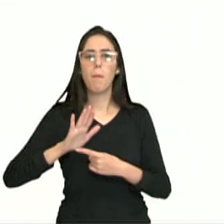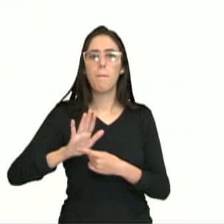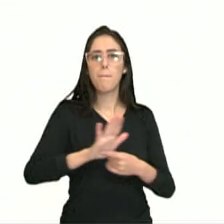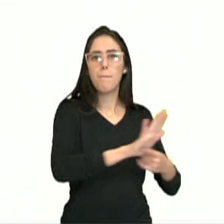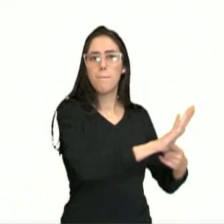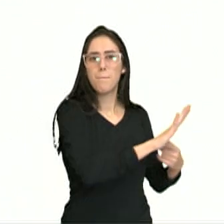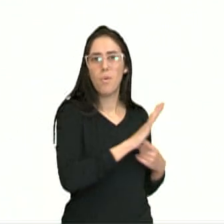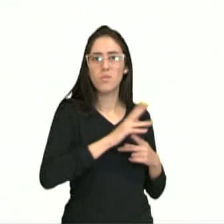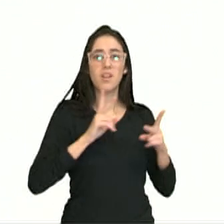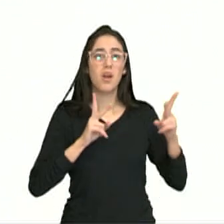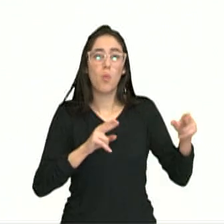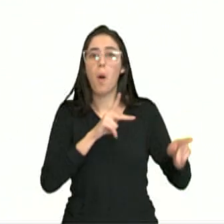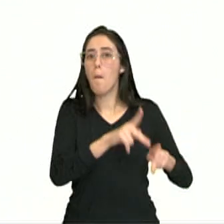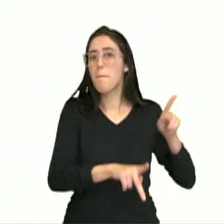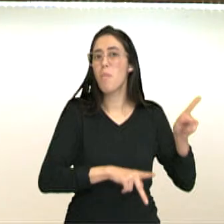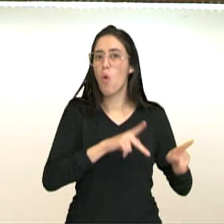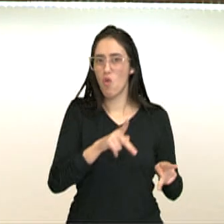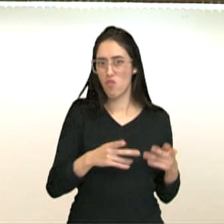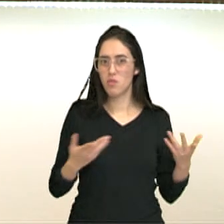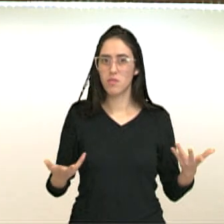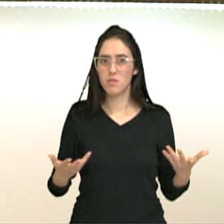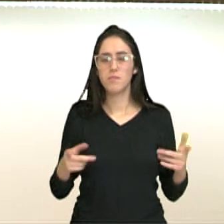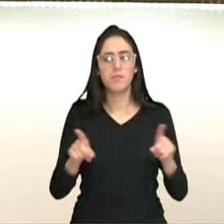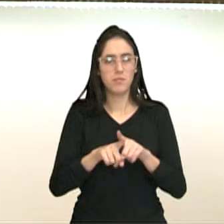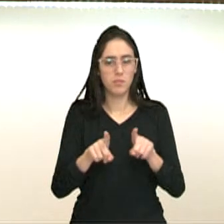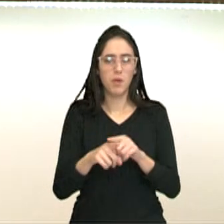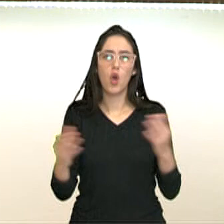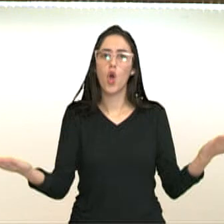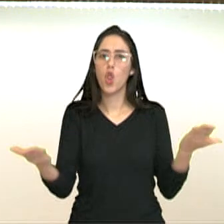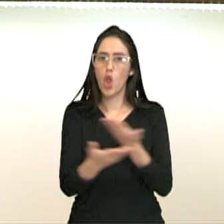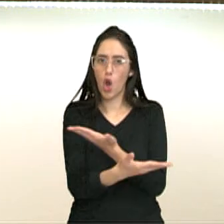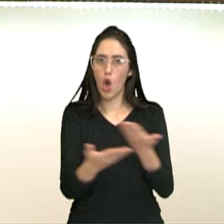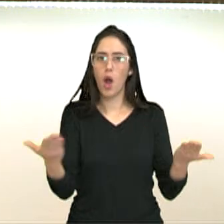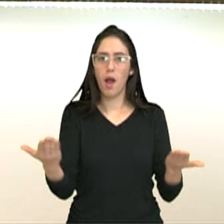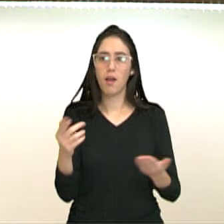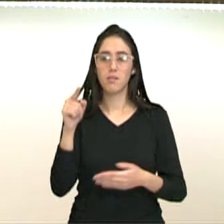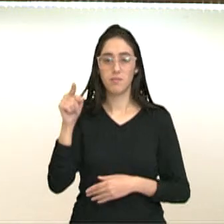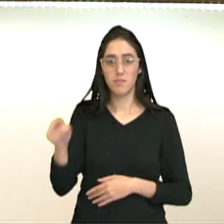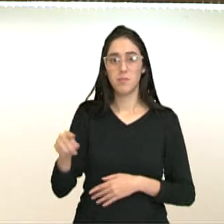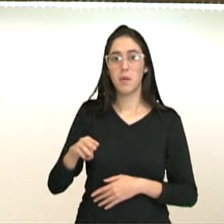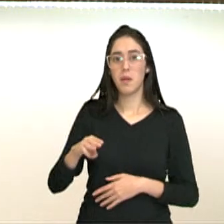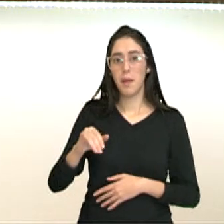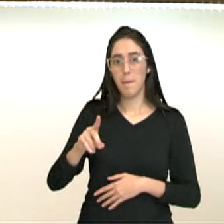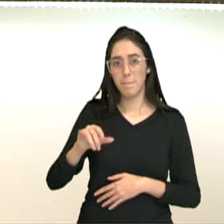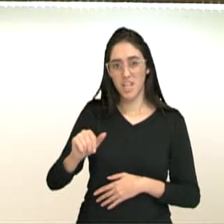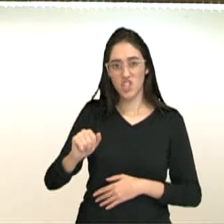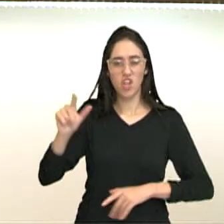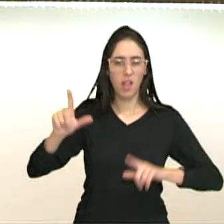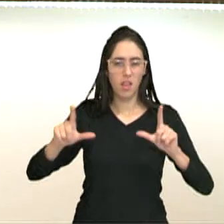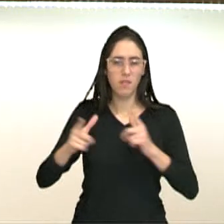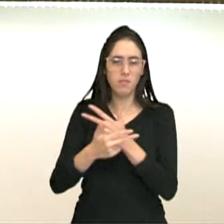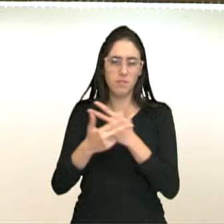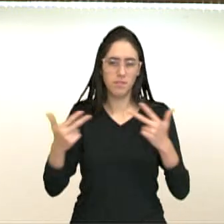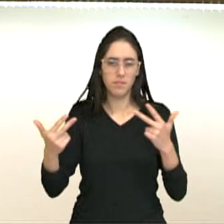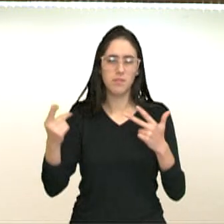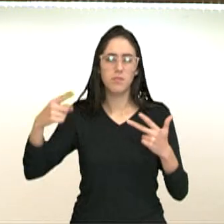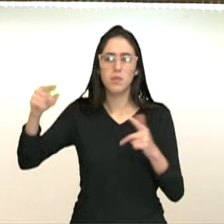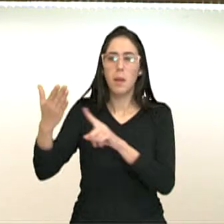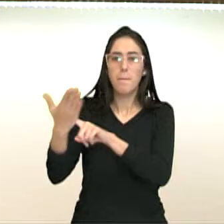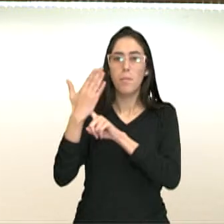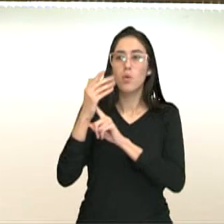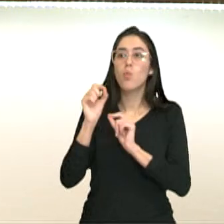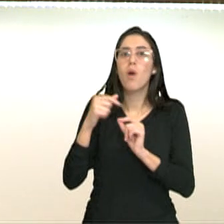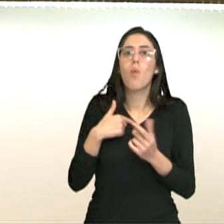povo pensa. E também faz a troca. Então, a mídia traz muito o que o povo quer ver, né?